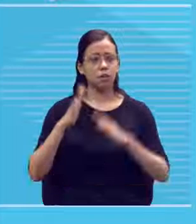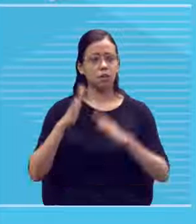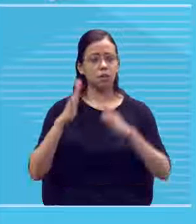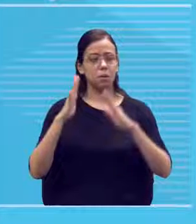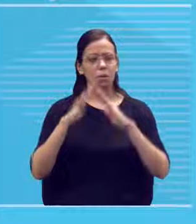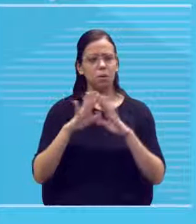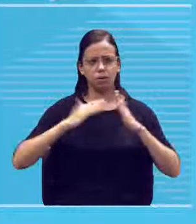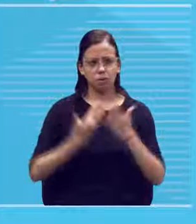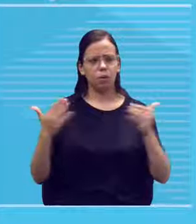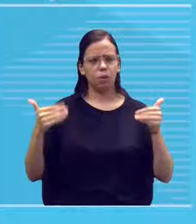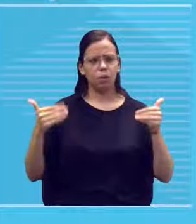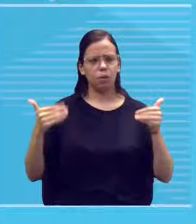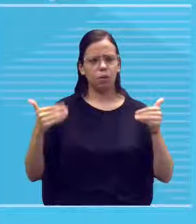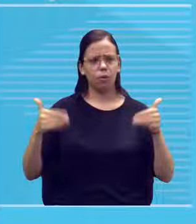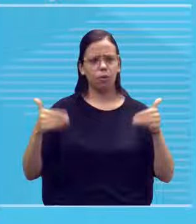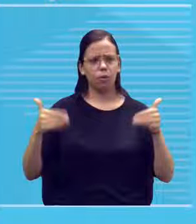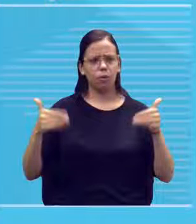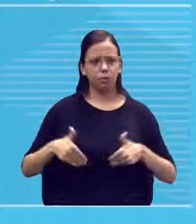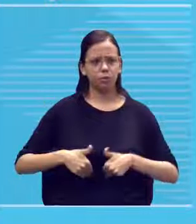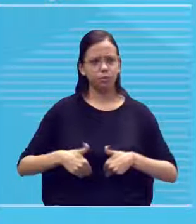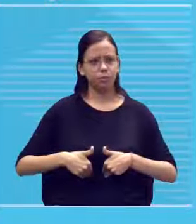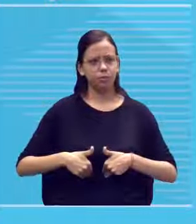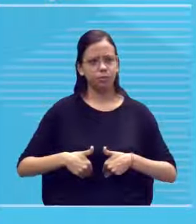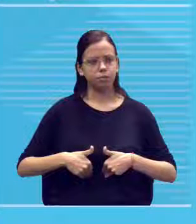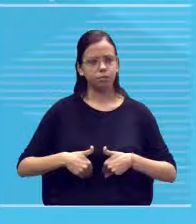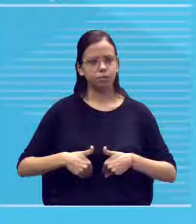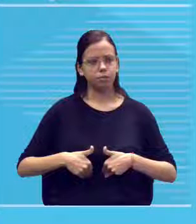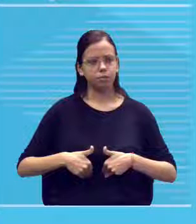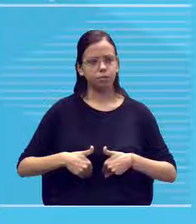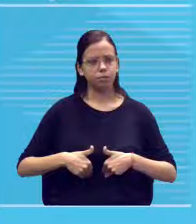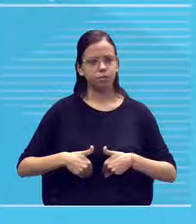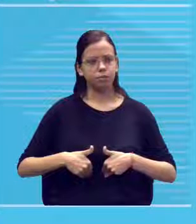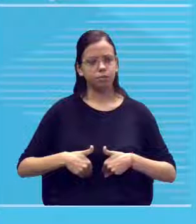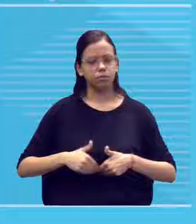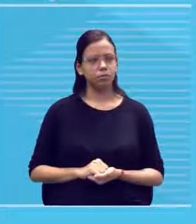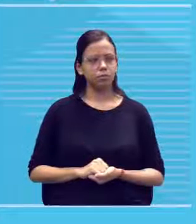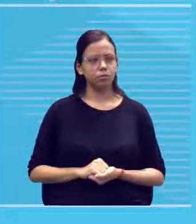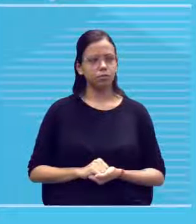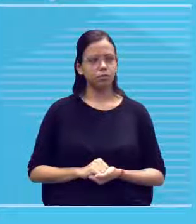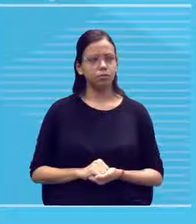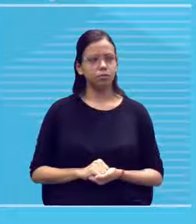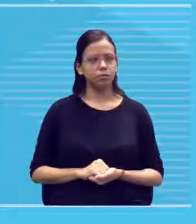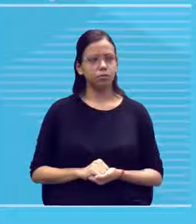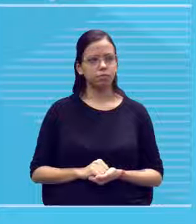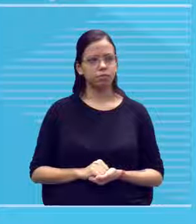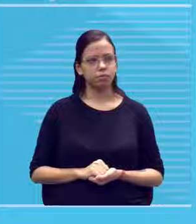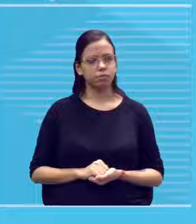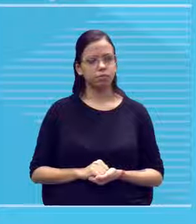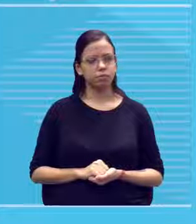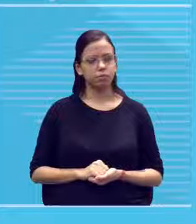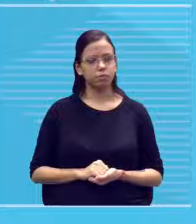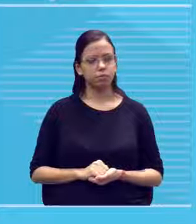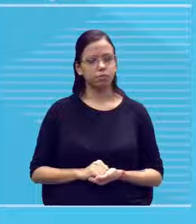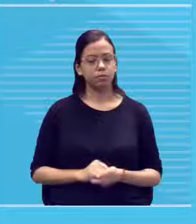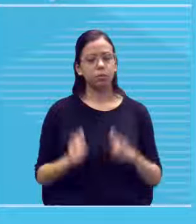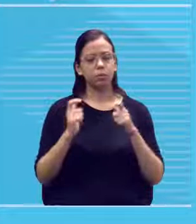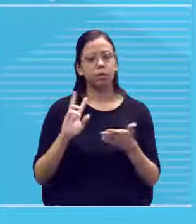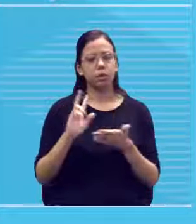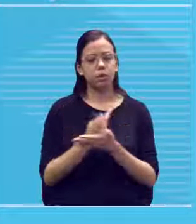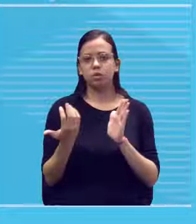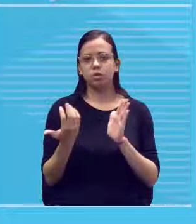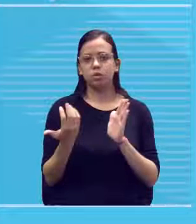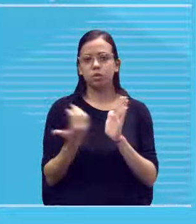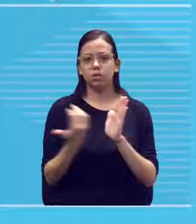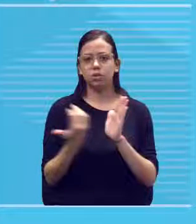é uma boa para as crianças mora muito longe vai à escola com fome onde ocorre um grande